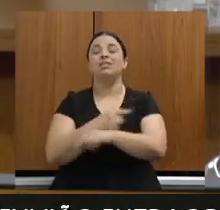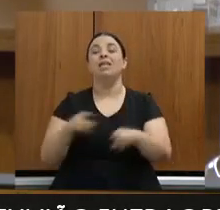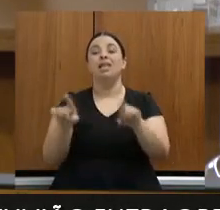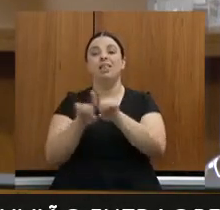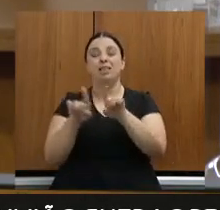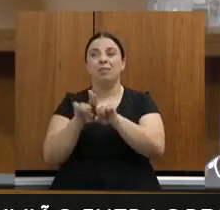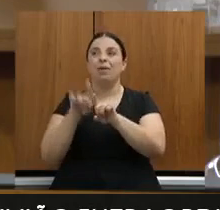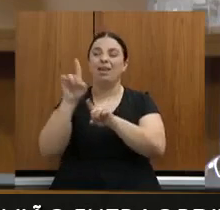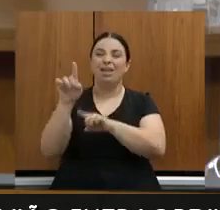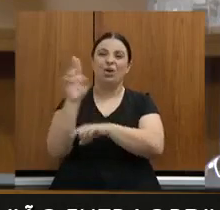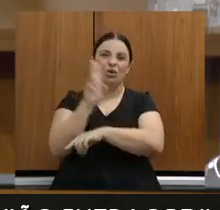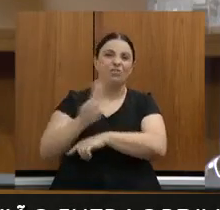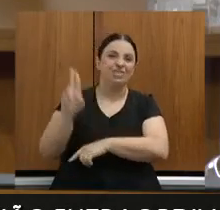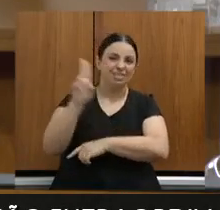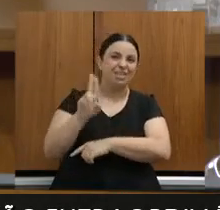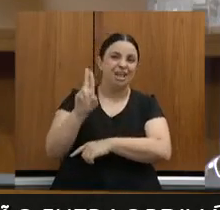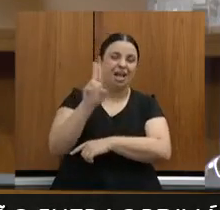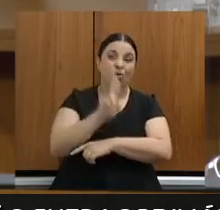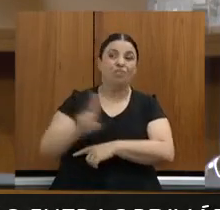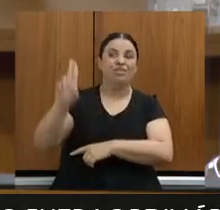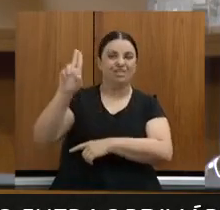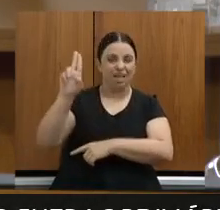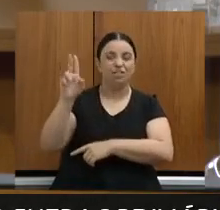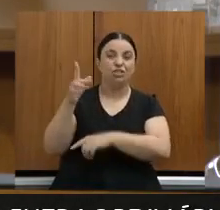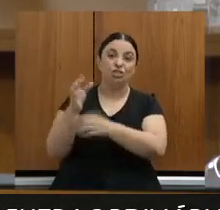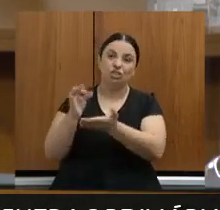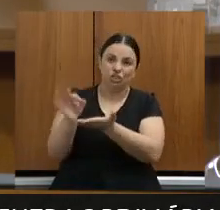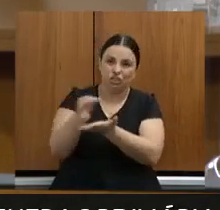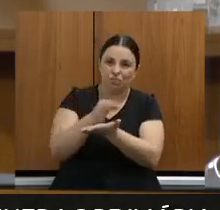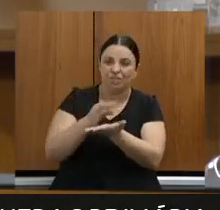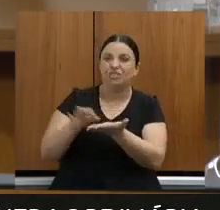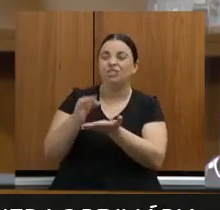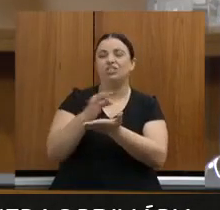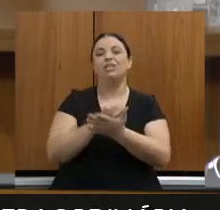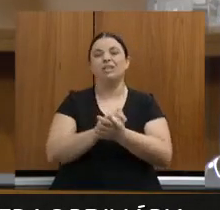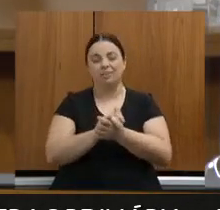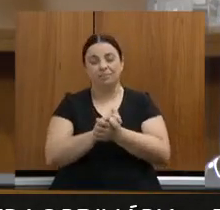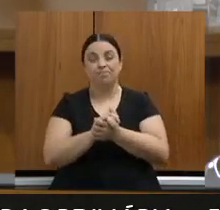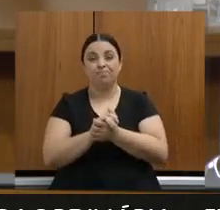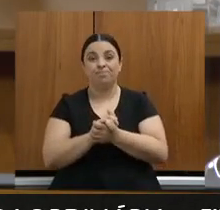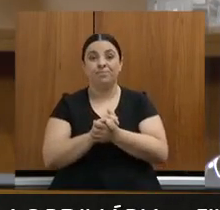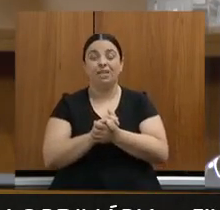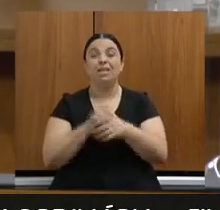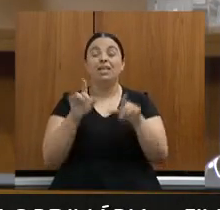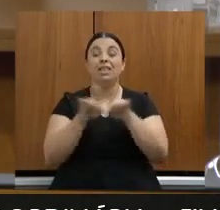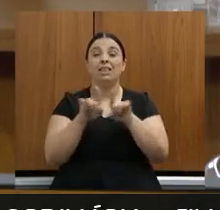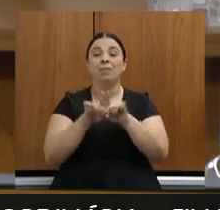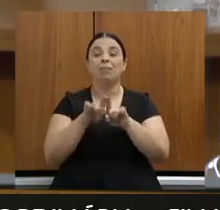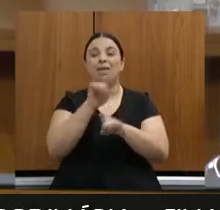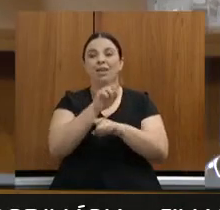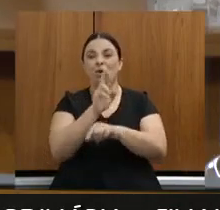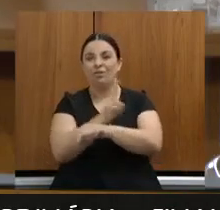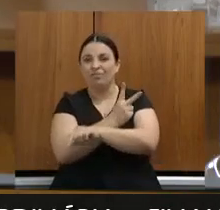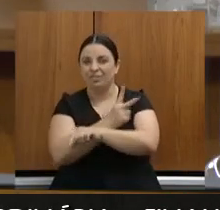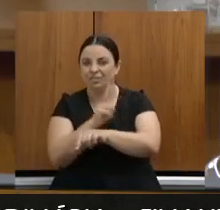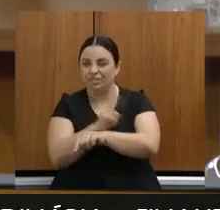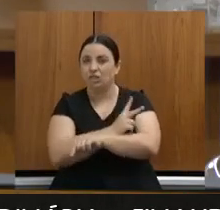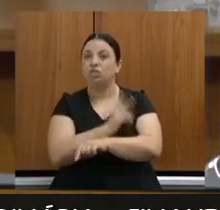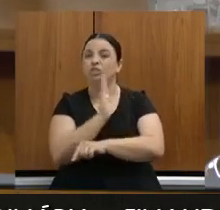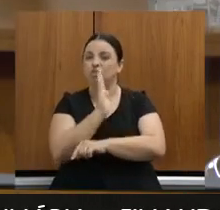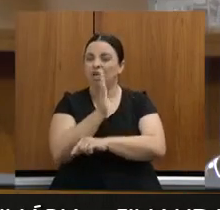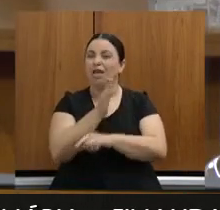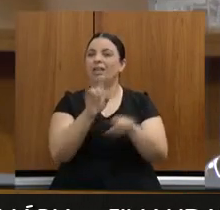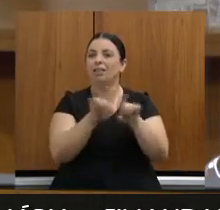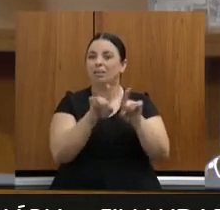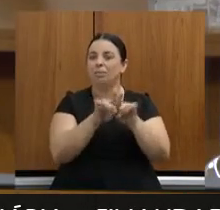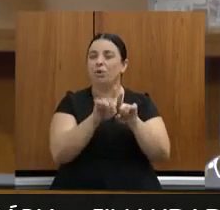FV JM e também finalizando esse mesmo os novos no Campus de Viçosa na unimontes no canal